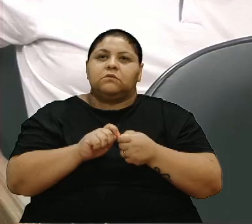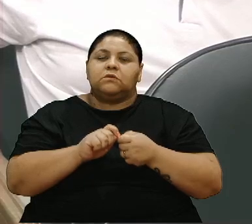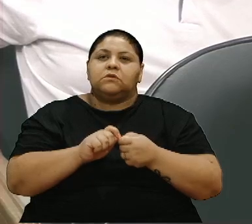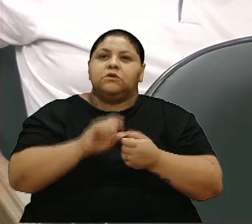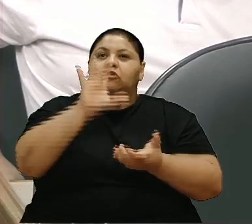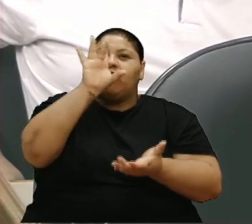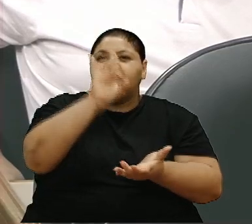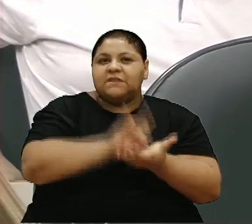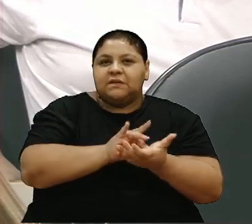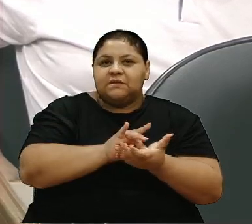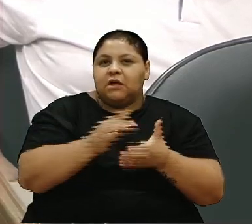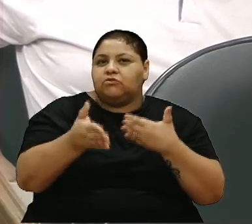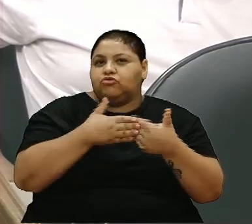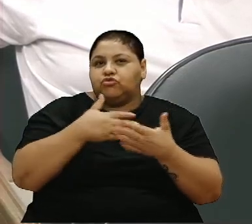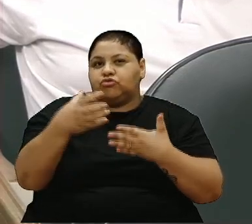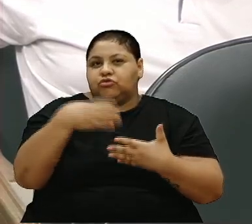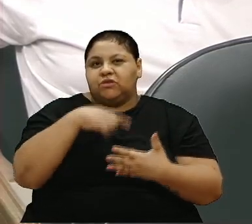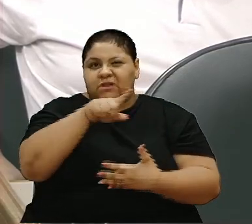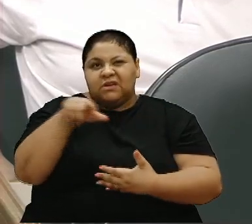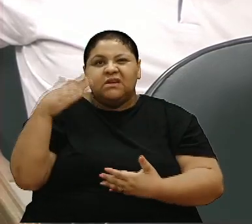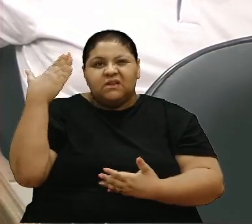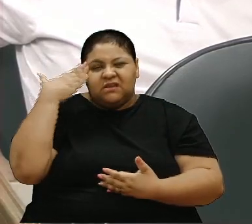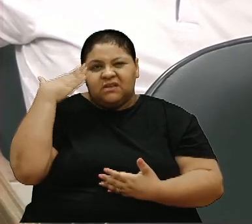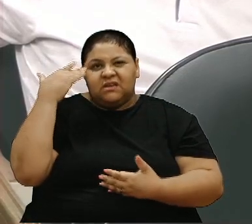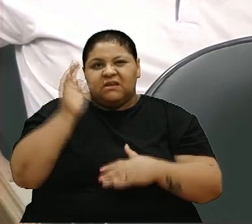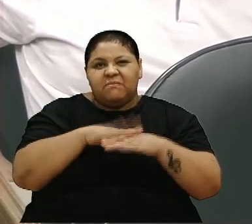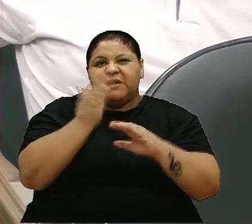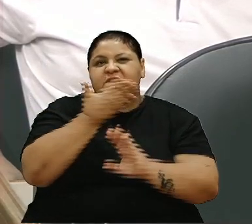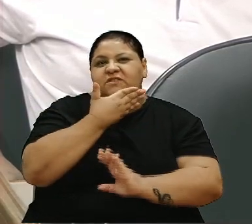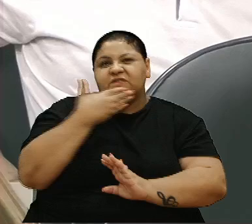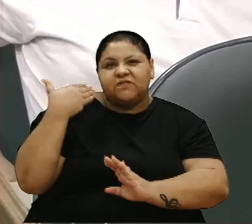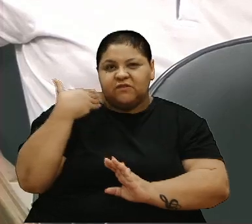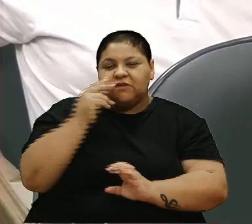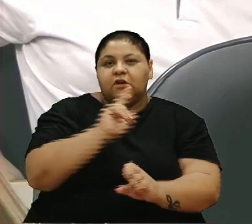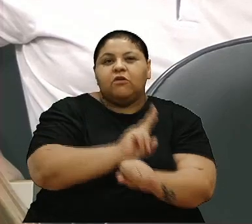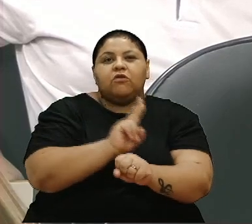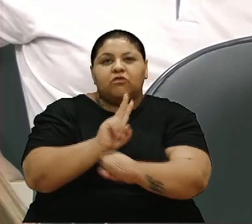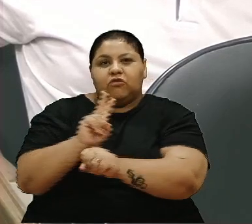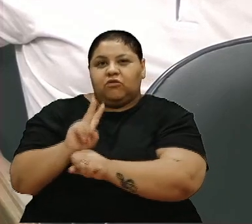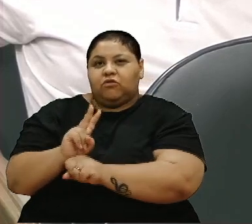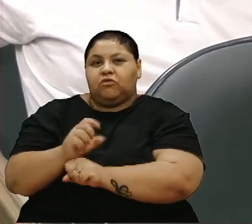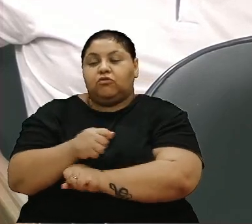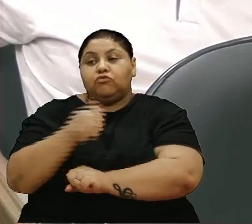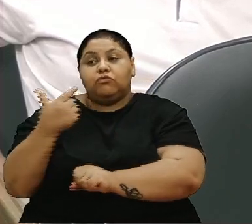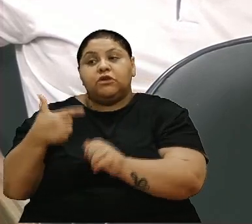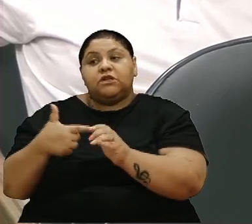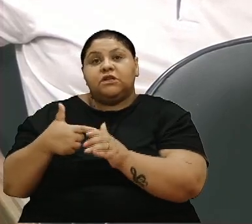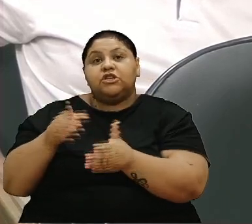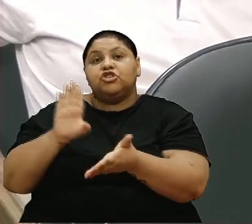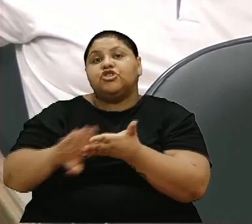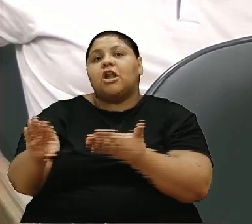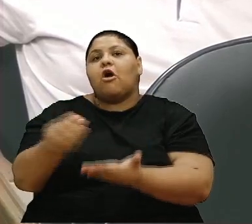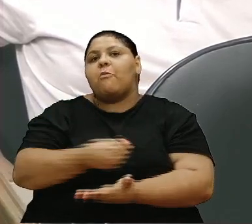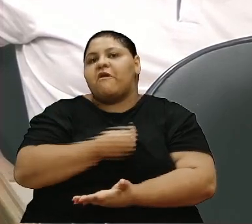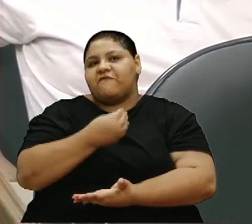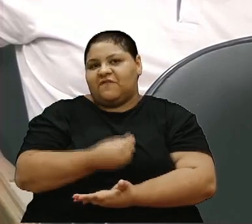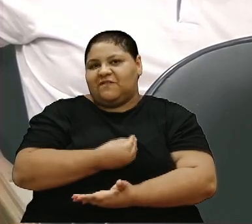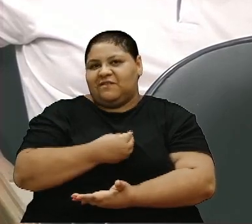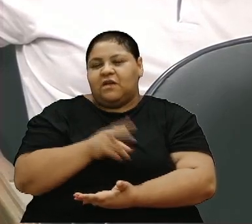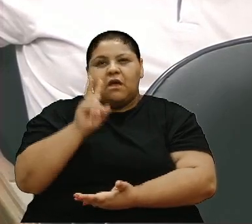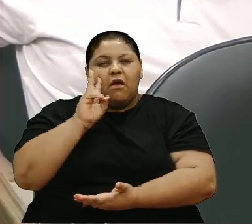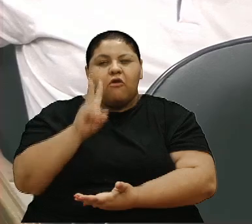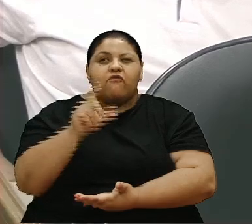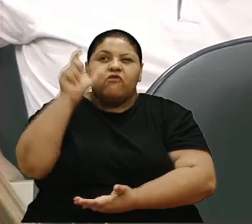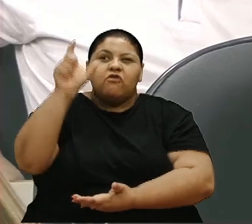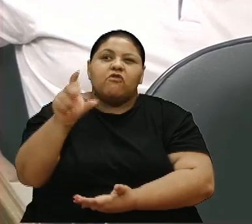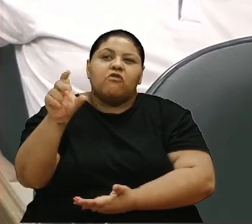qualquer forma. Quando a gente sabe que muito é mais fácil prevenir do que depois tirar uma vida. E eu vi muito aqui o pessoal